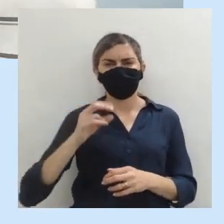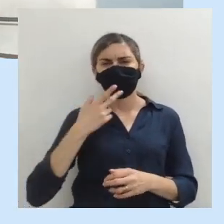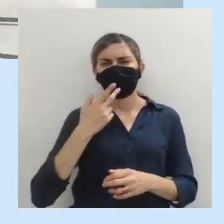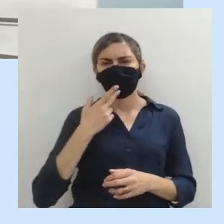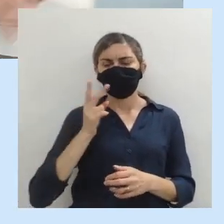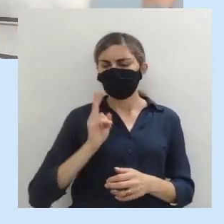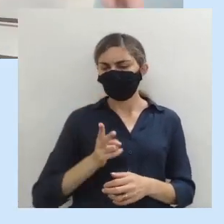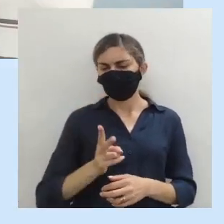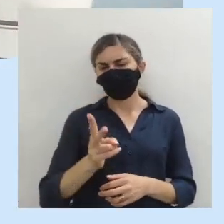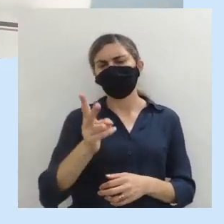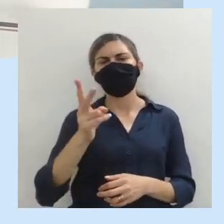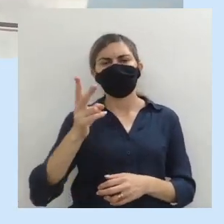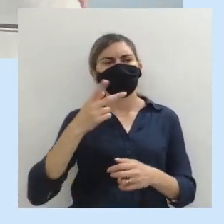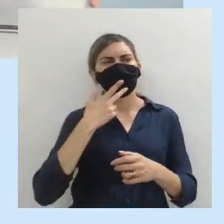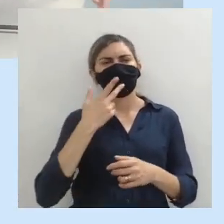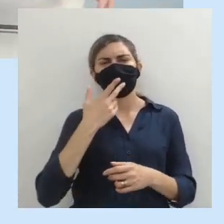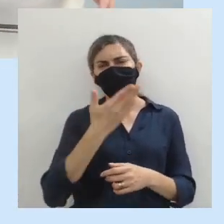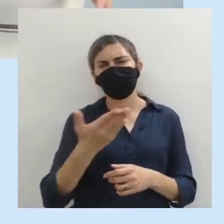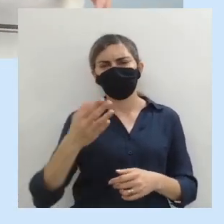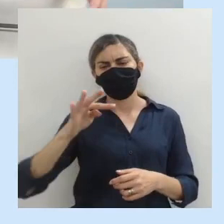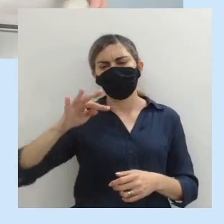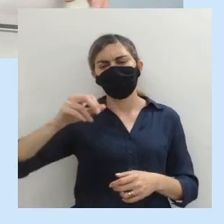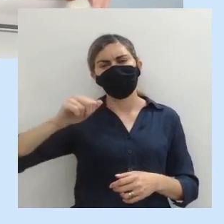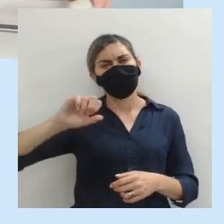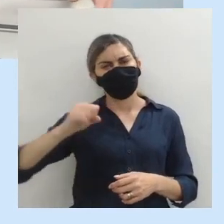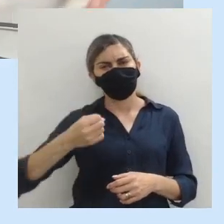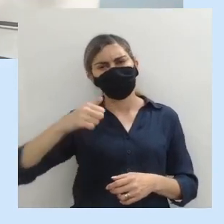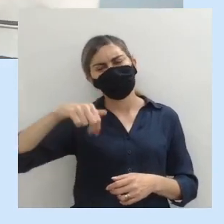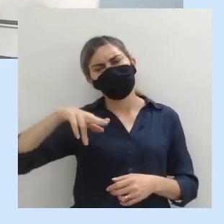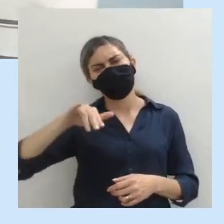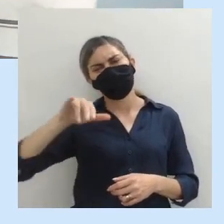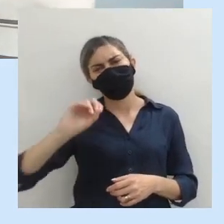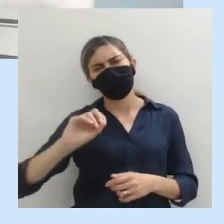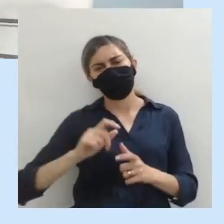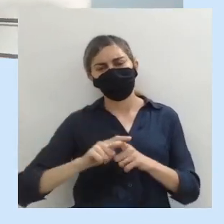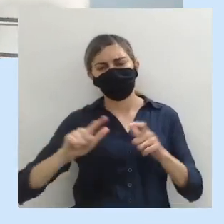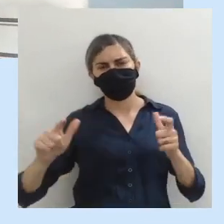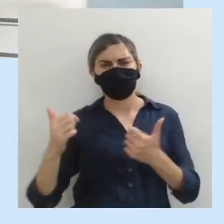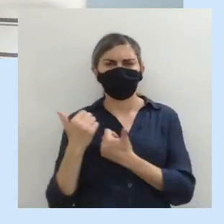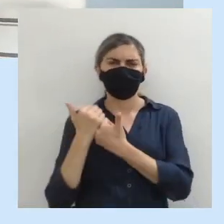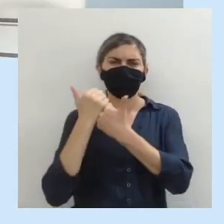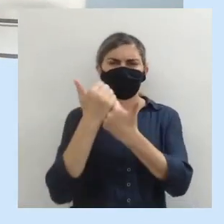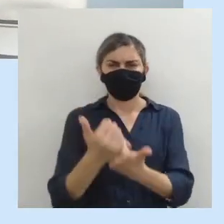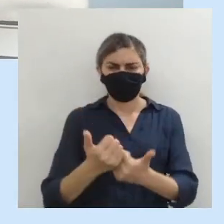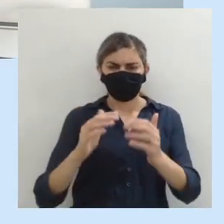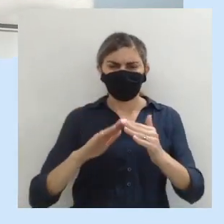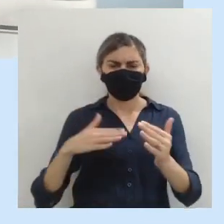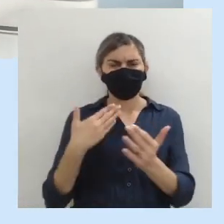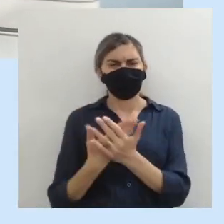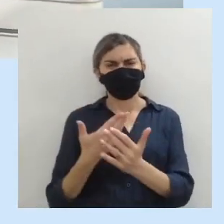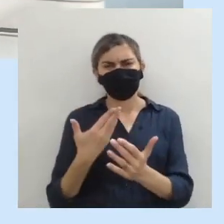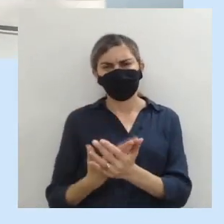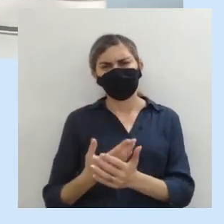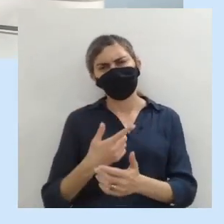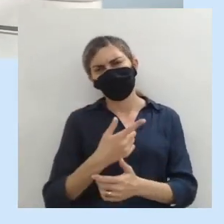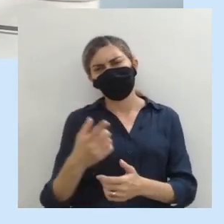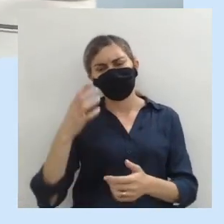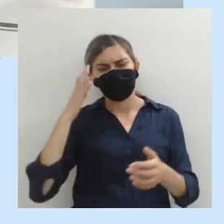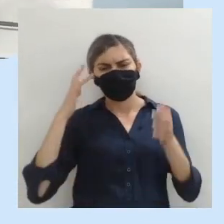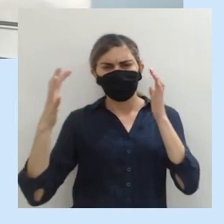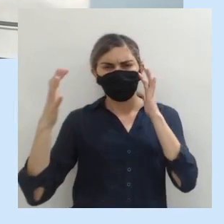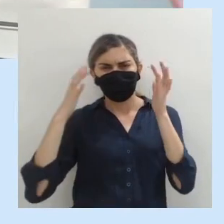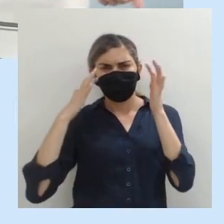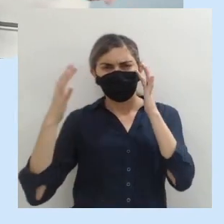de escolástica tem que se falar de Tomás de Aquino. O maior representante da escolástica foi